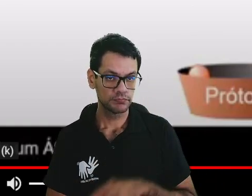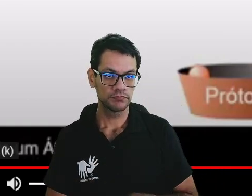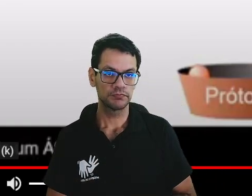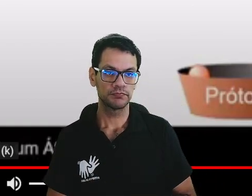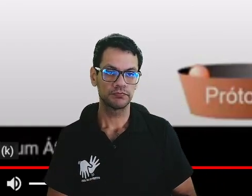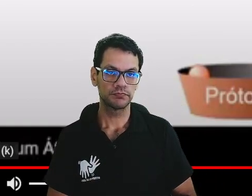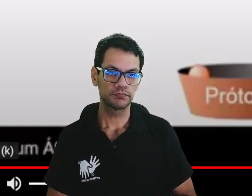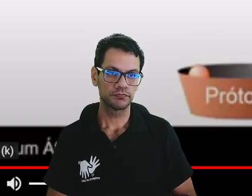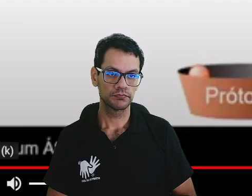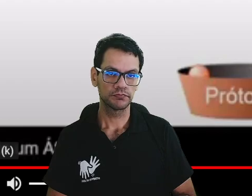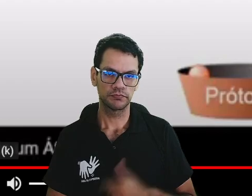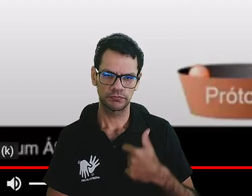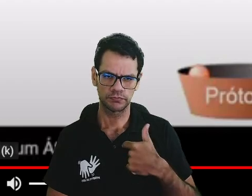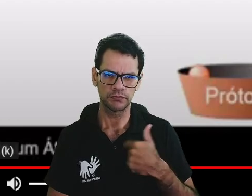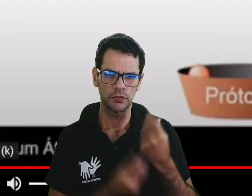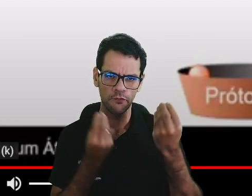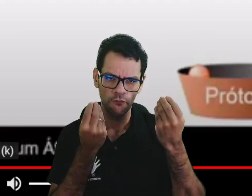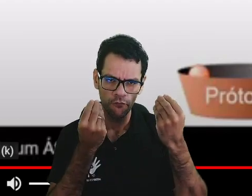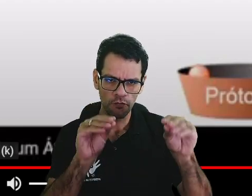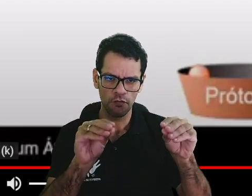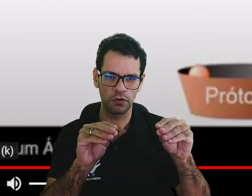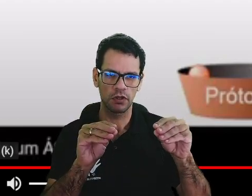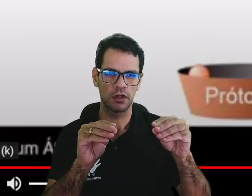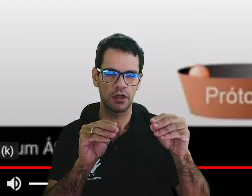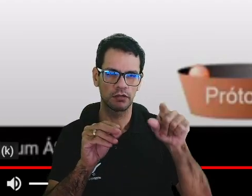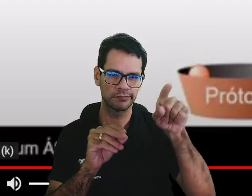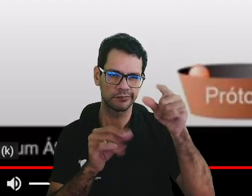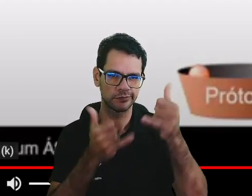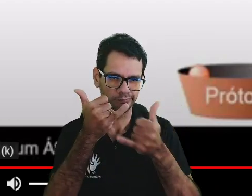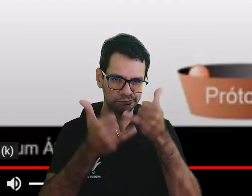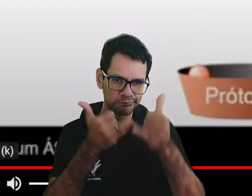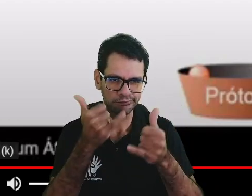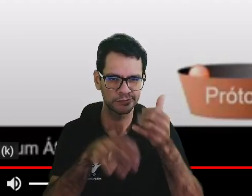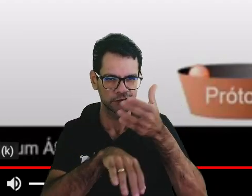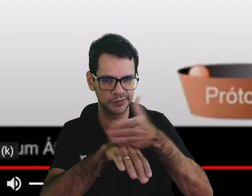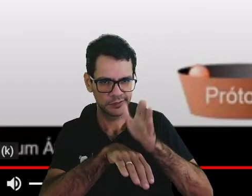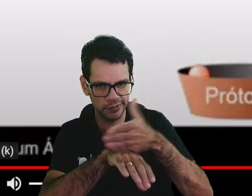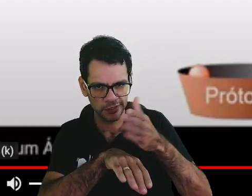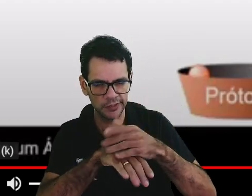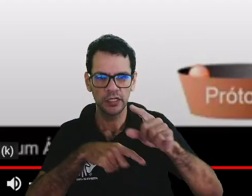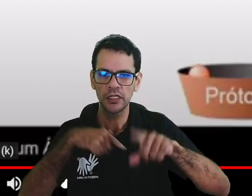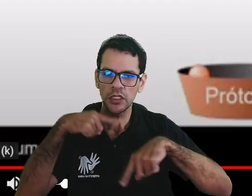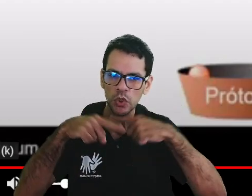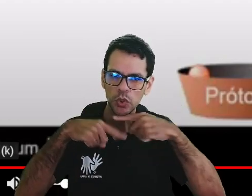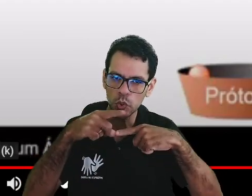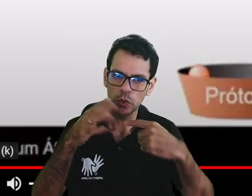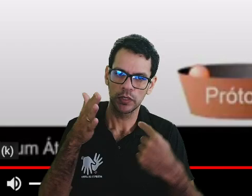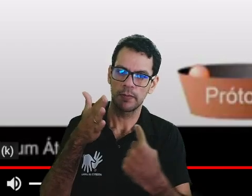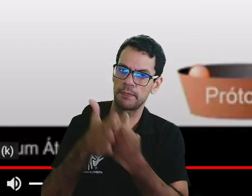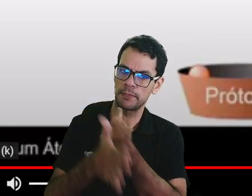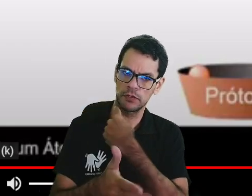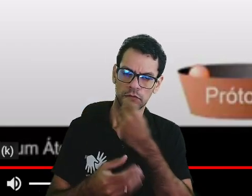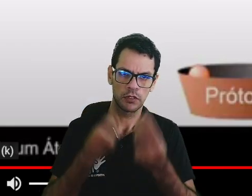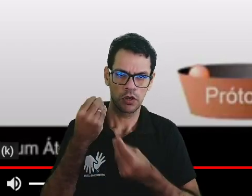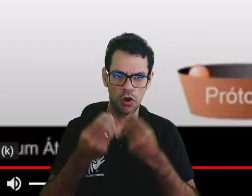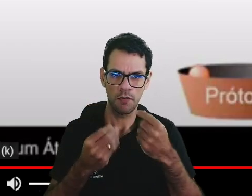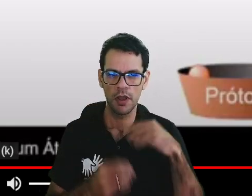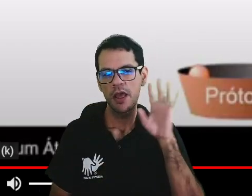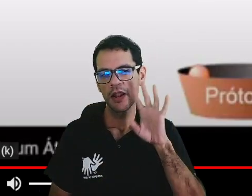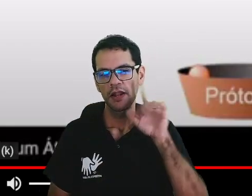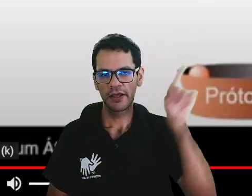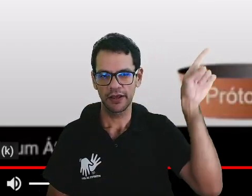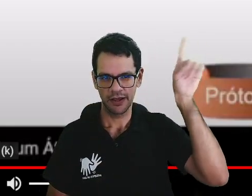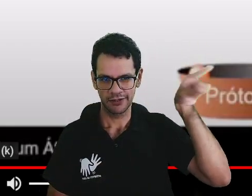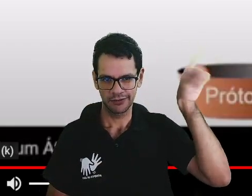Gente, é isso. Eu vou disponibilizar essa ferramenta para que vocês possam treinar e também tirarem as dúvidas de vocês. É bem legal, né? A